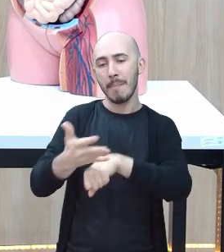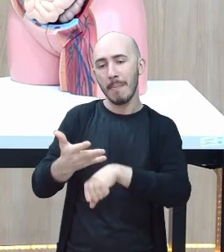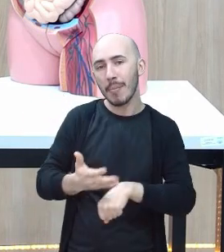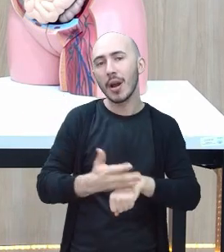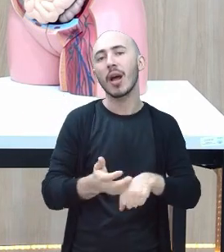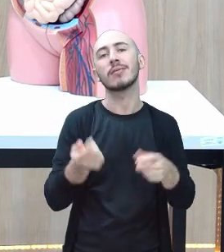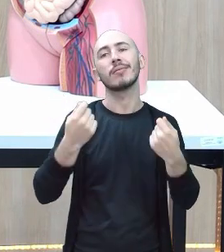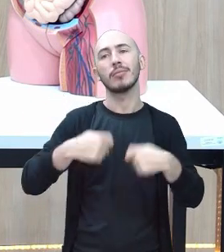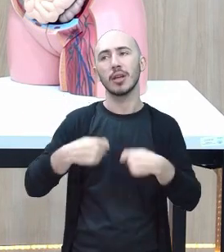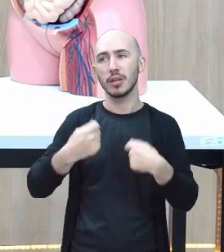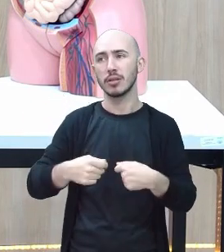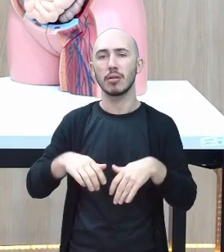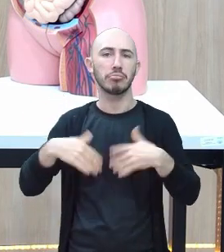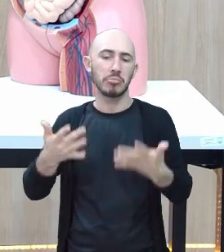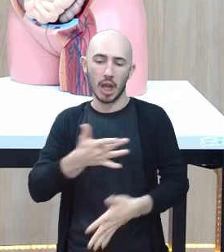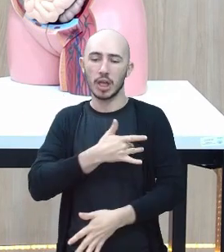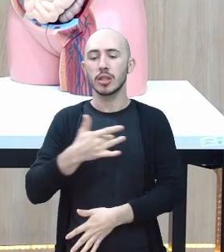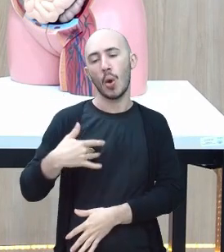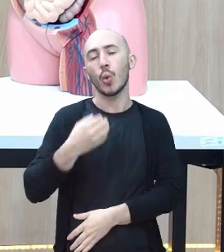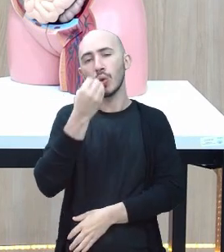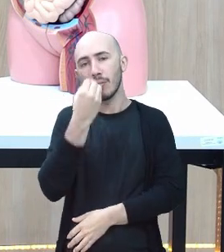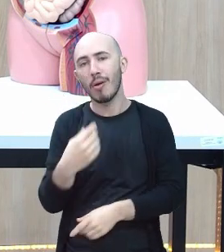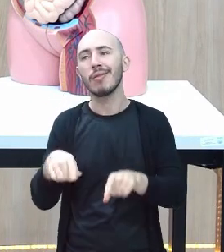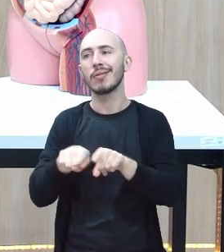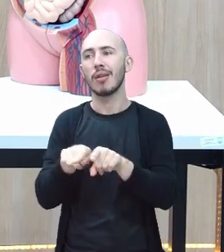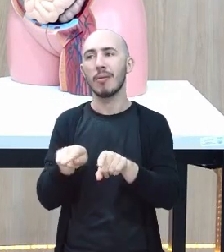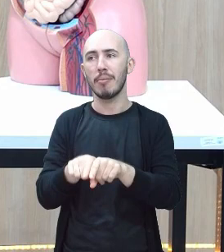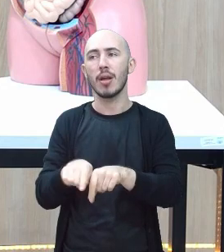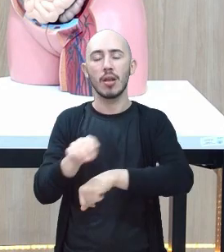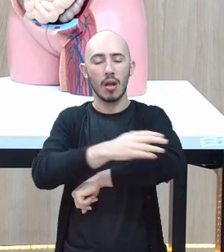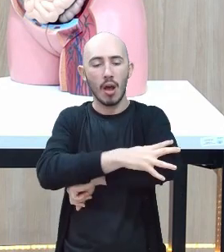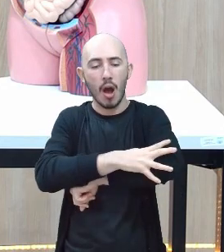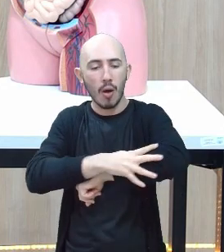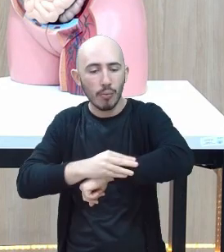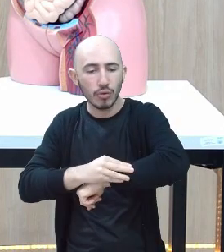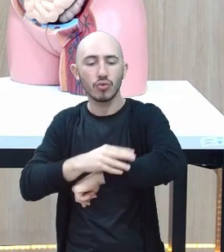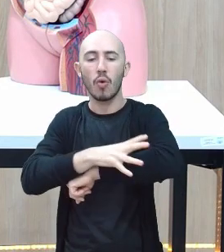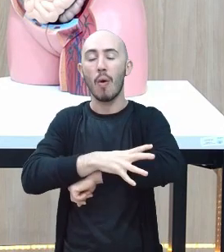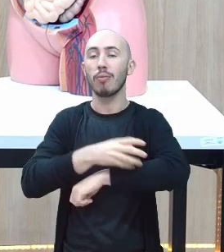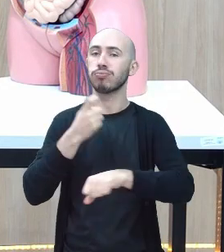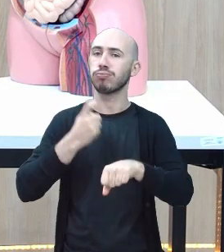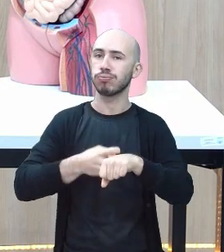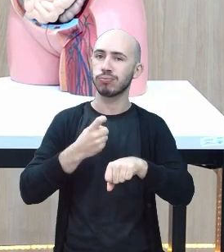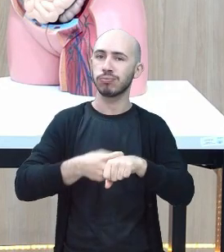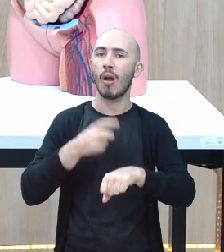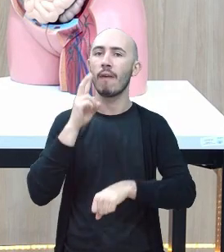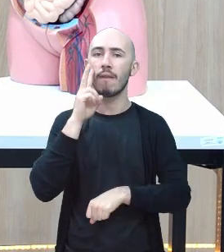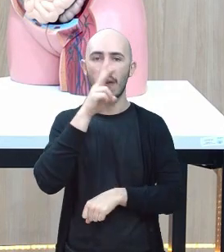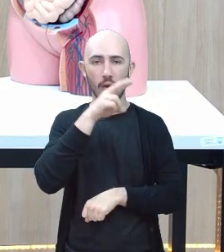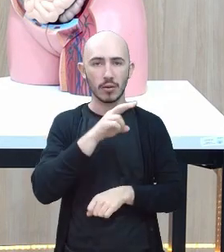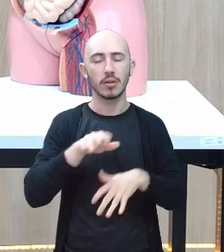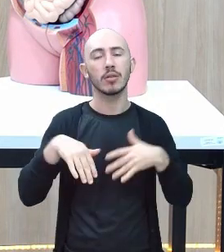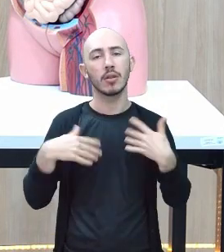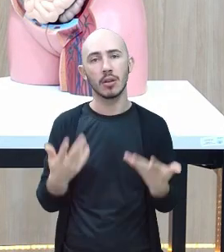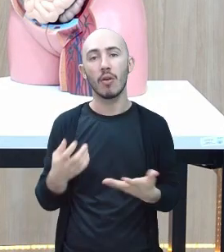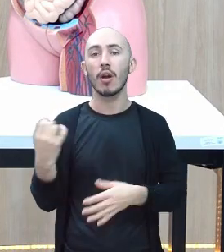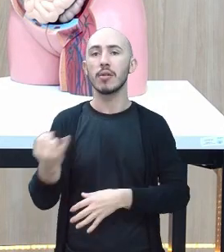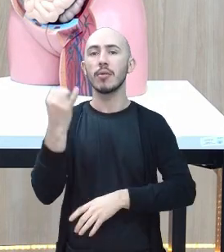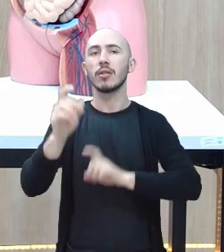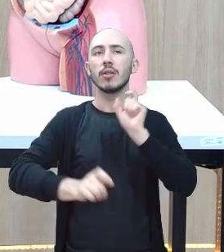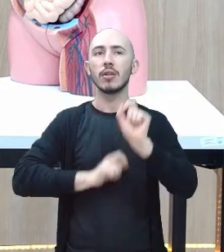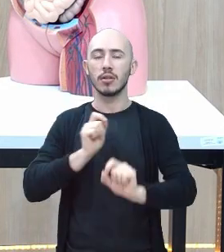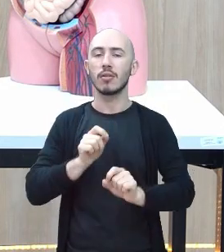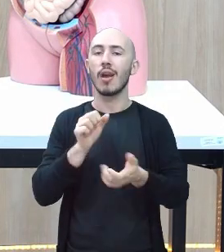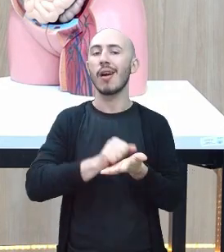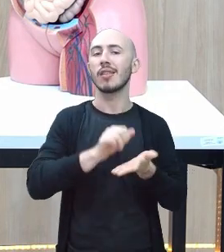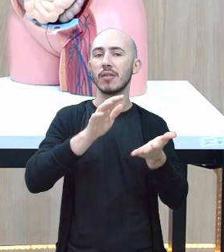exercitar. Serve para a nossa saúde e para que os nossos músculos fiquem fortes. É importante que, através do exercício,